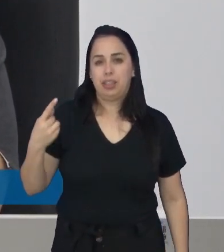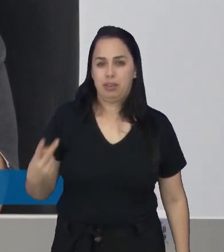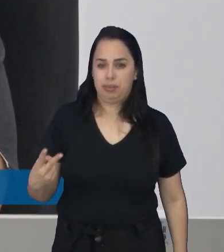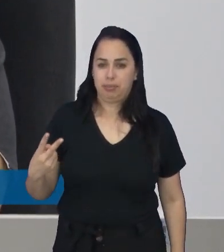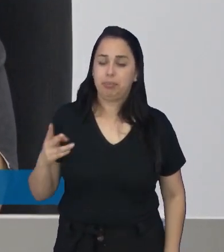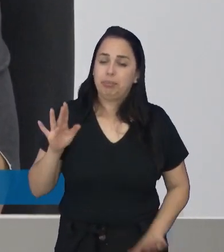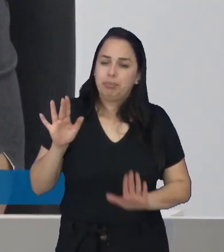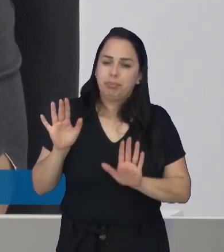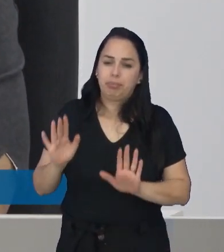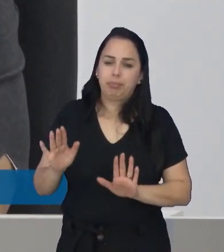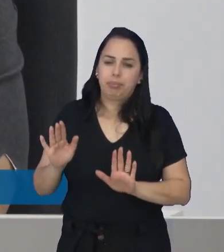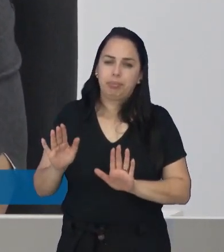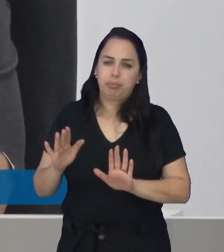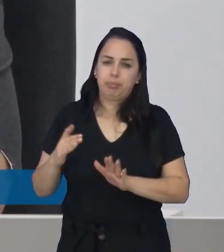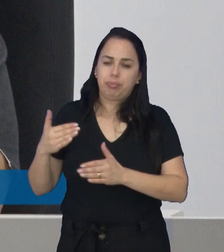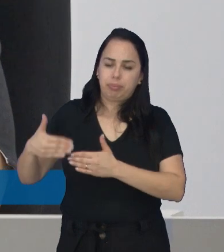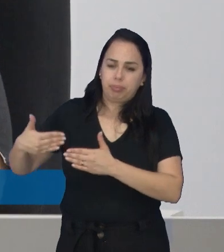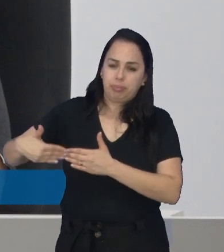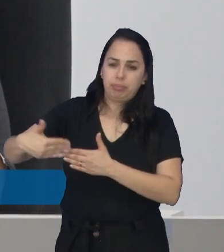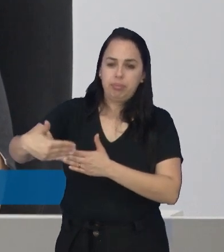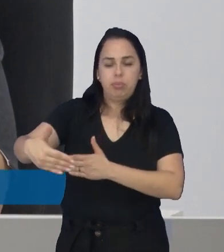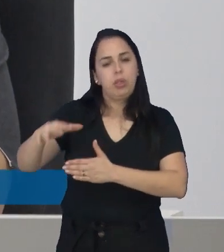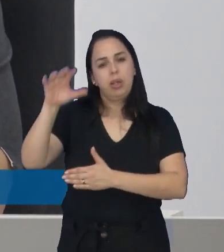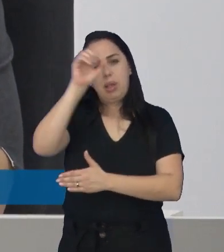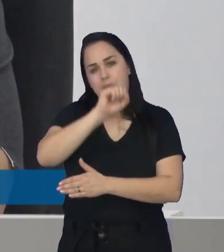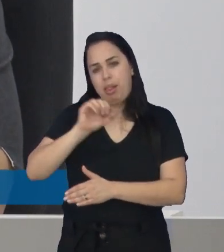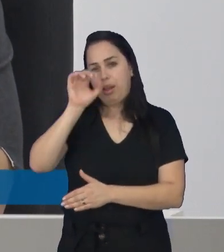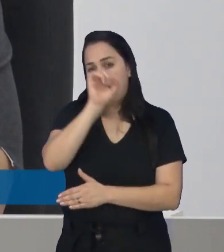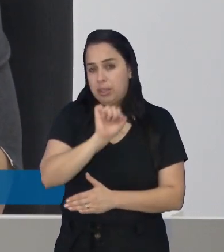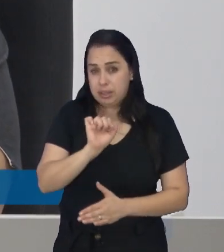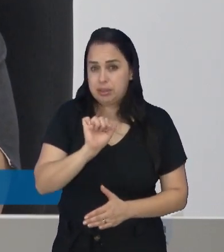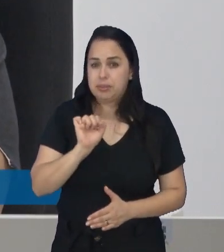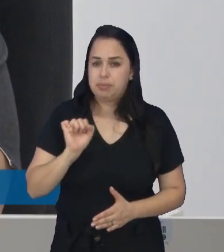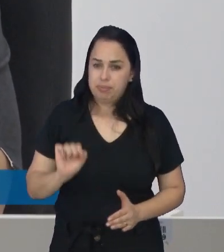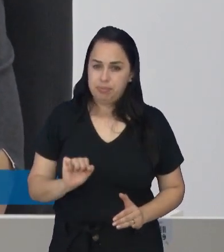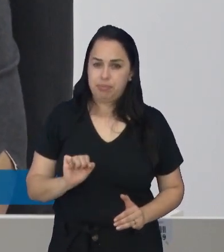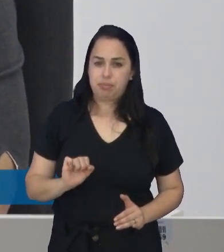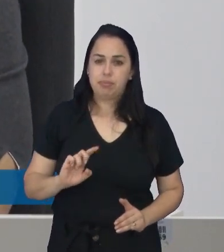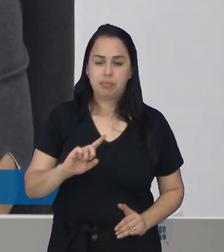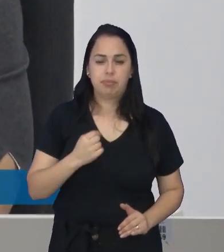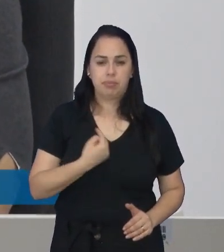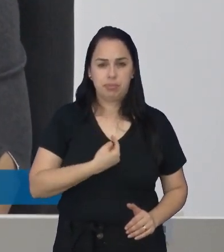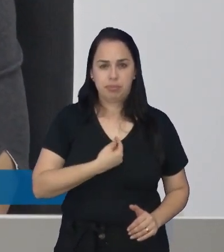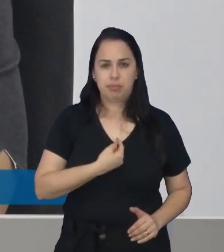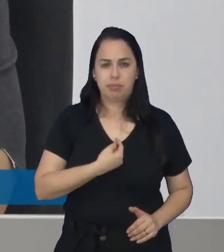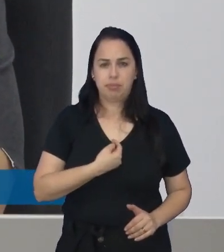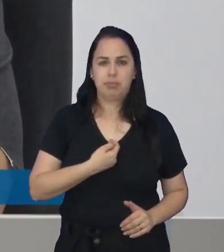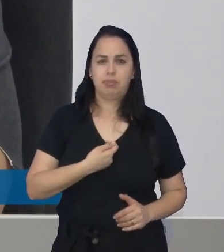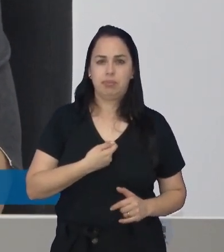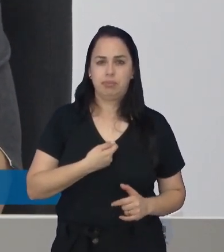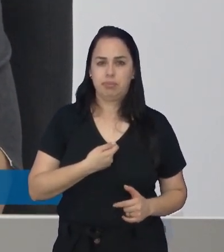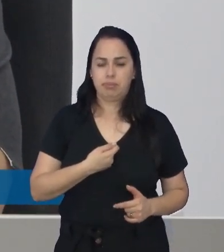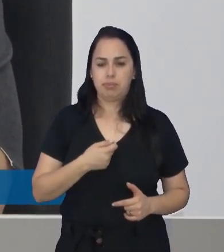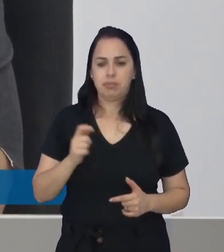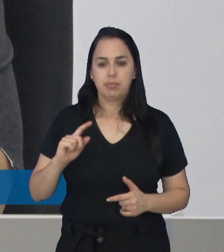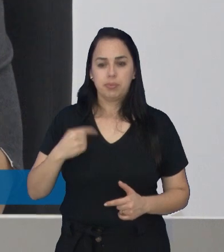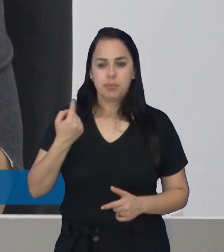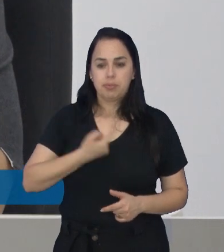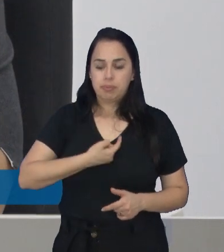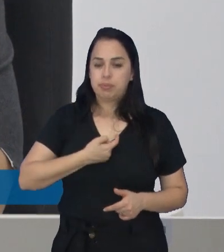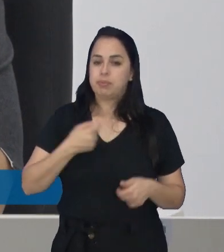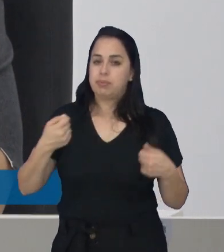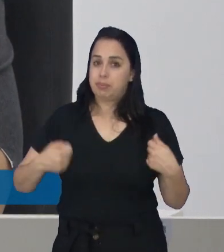é um processo de aprendizado então nós temos que verificar nós temos que